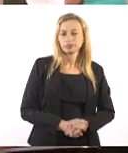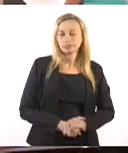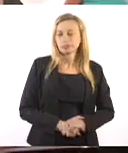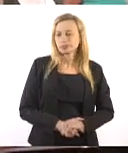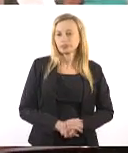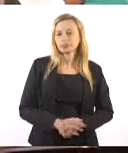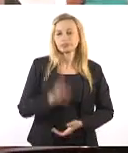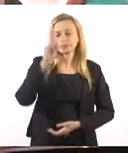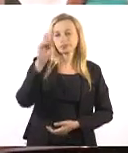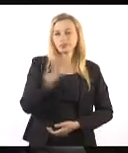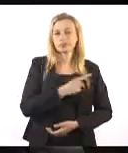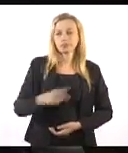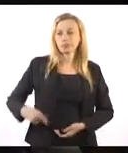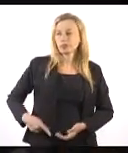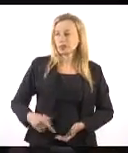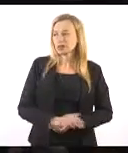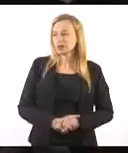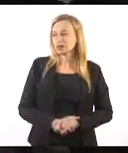Senhor presidente,